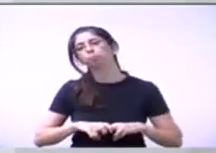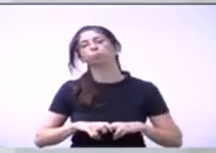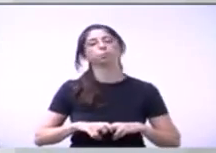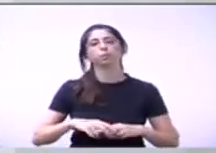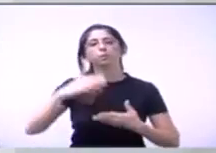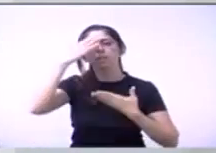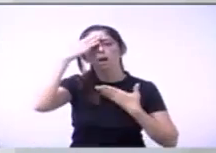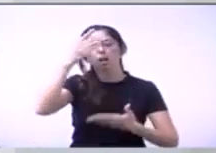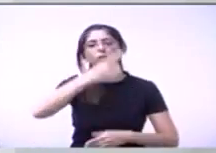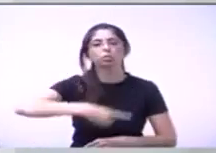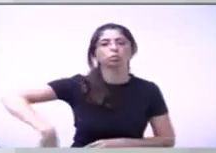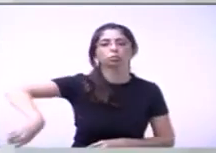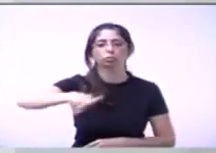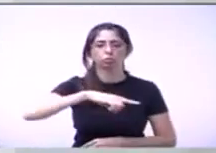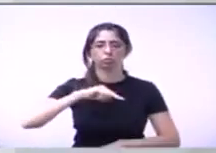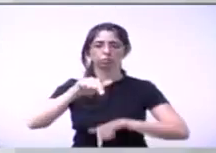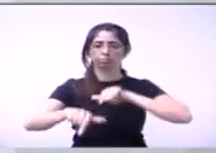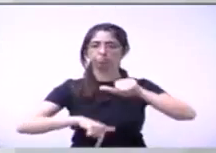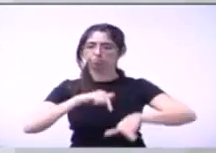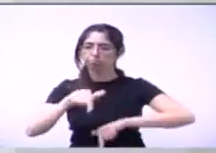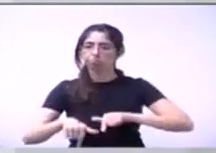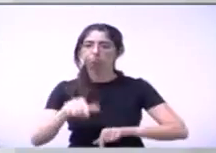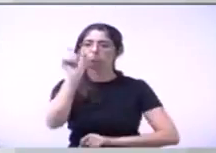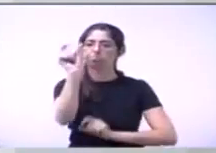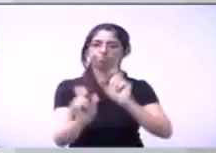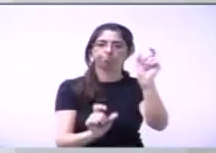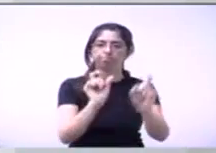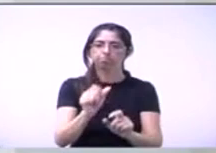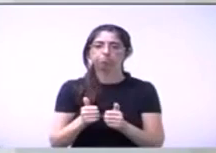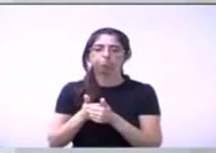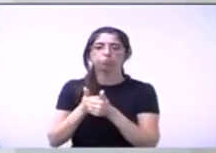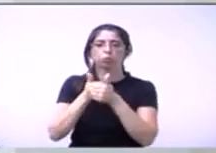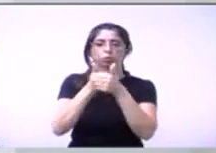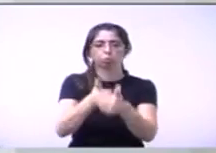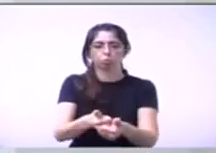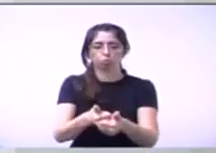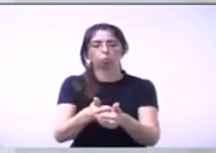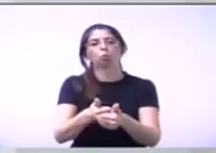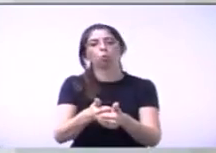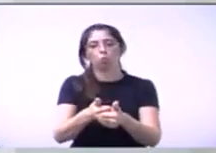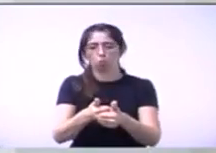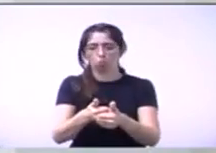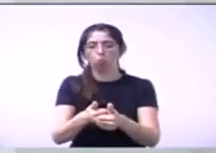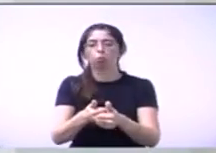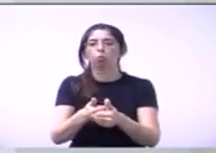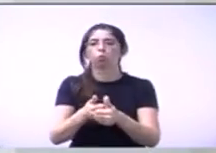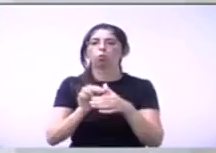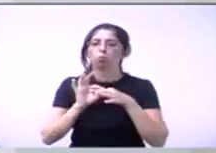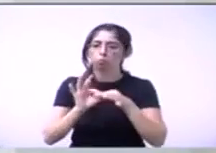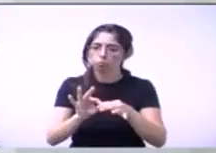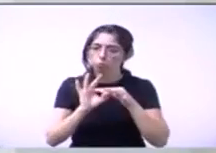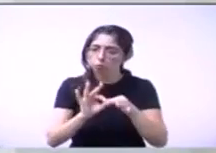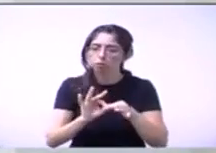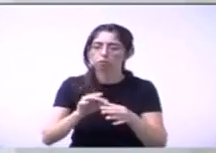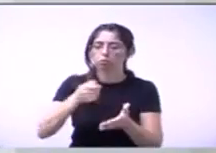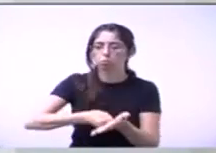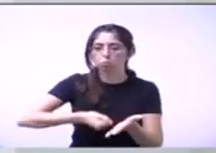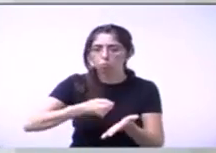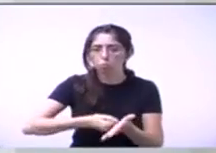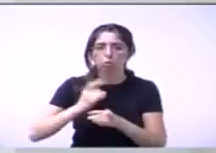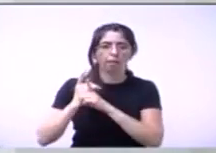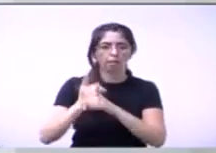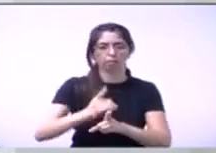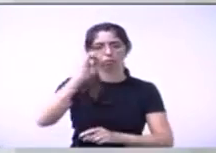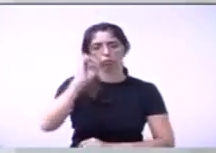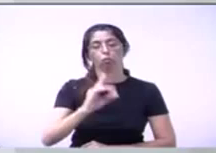caminham juntamente conosco esse tempo todo. O importante é que a luta continuará. E tenho certeza